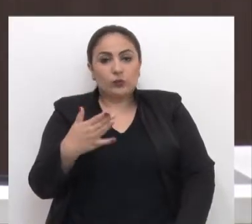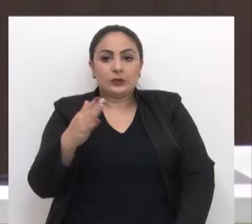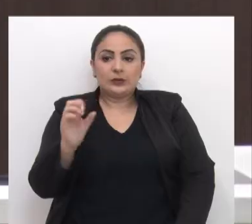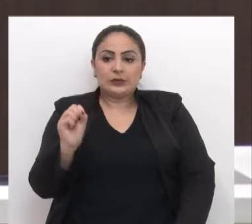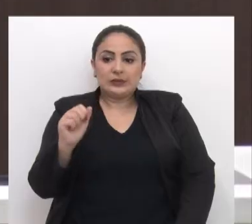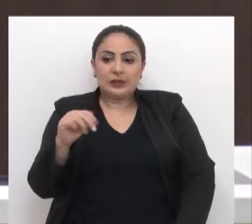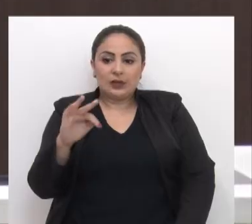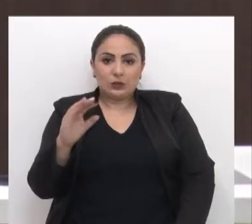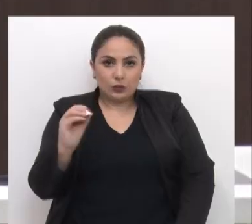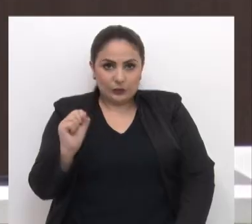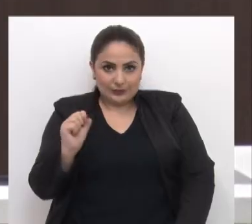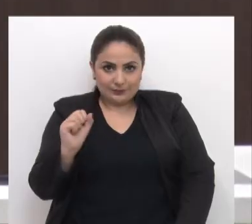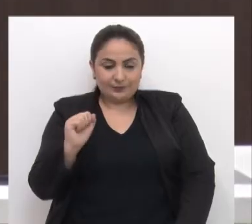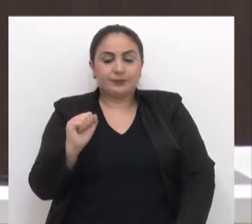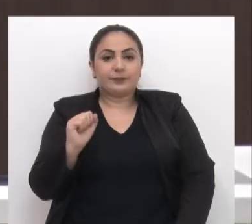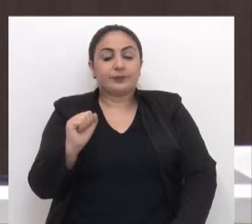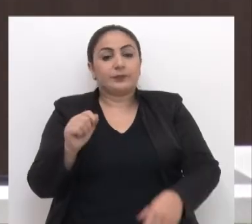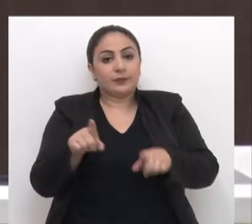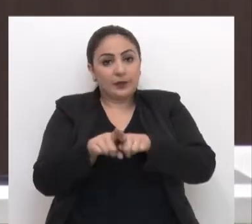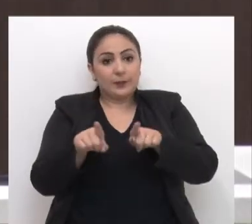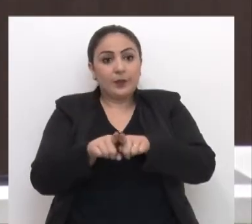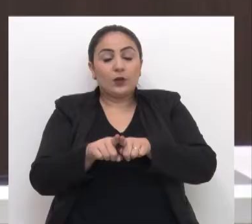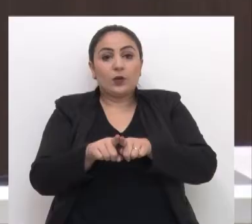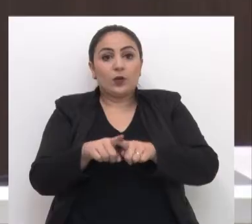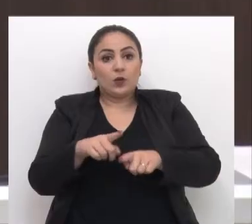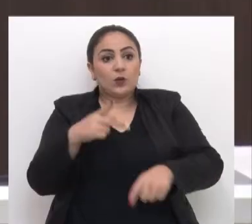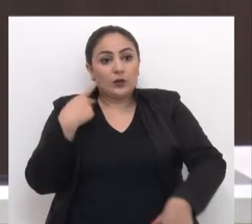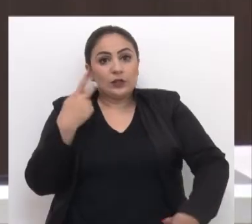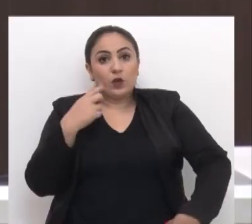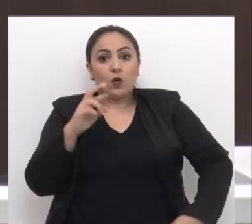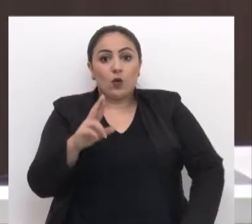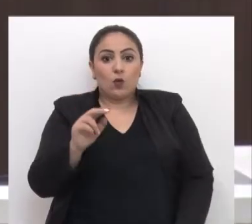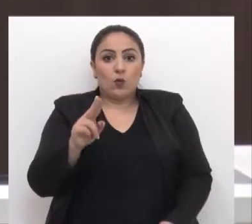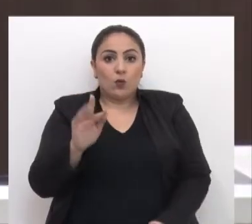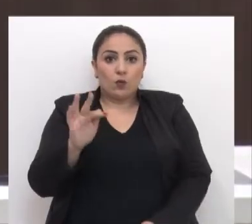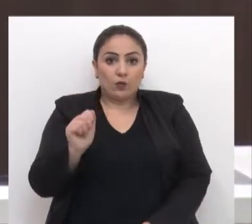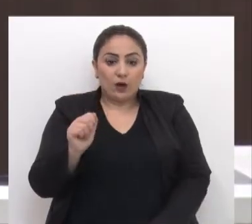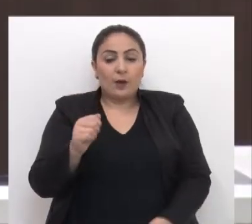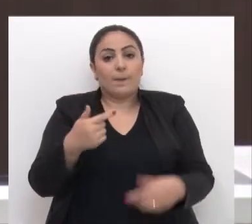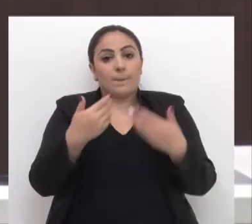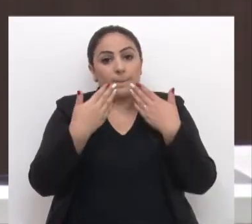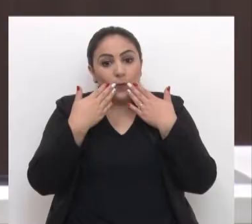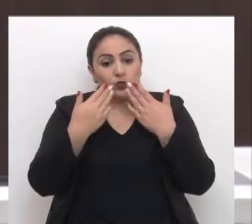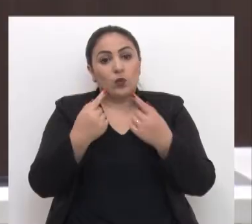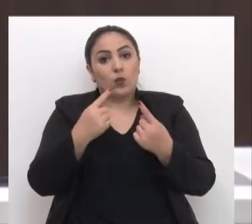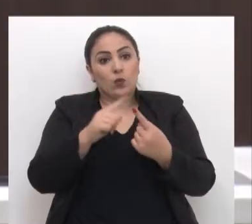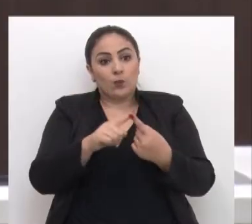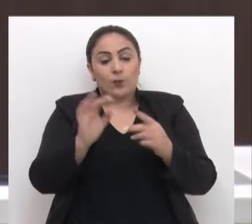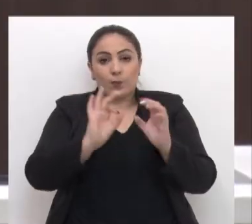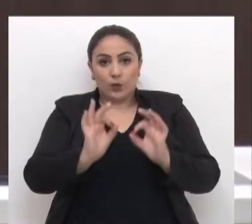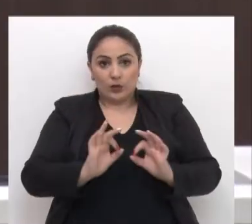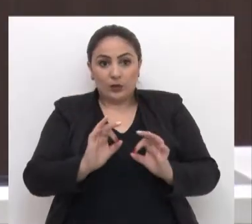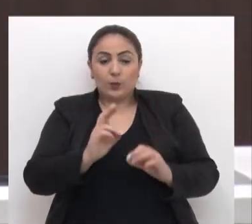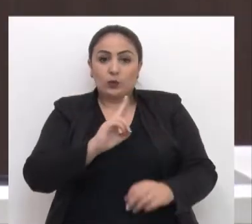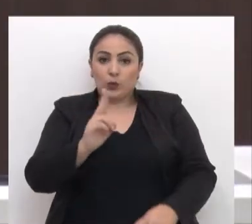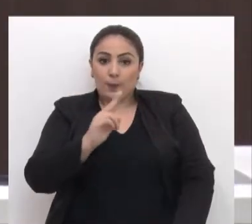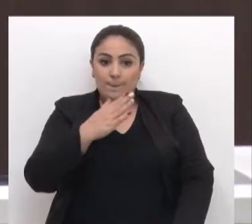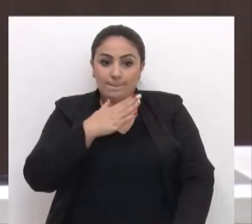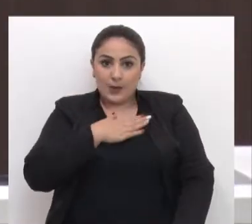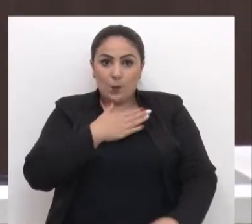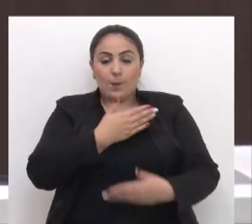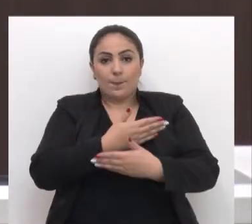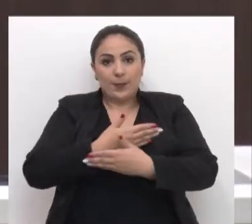Santos. Então, inclusive o do vereador Rufa, né, que apresentou um programa que